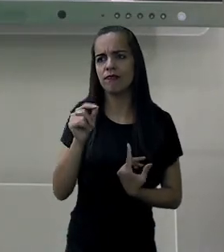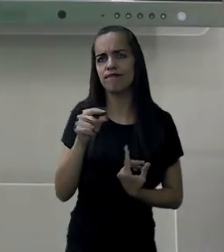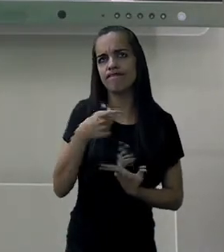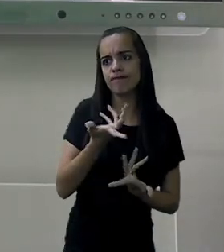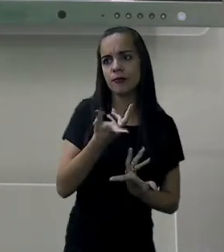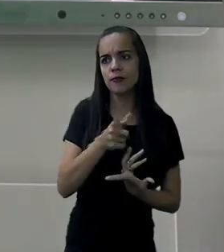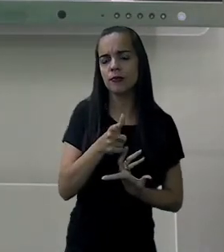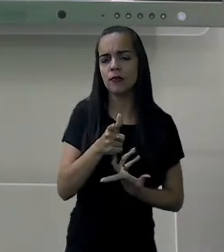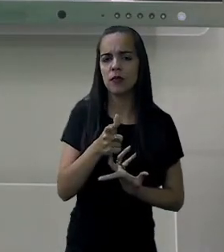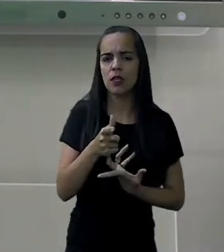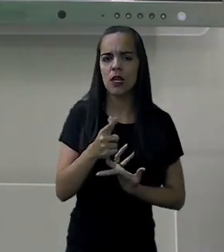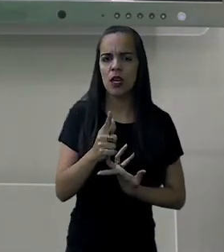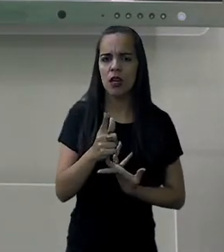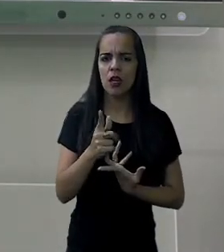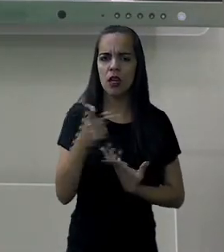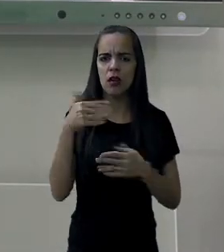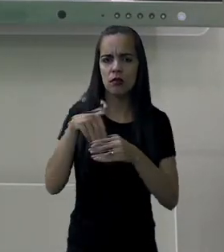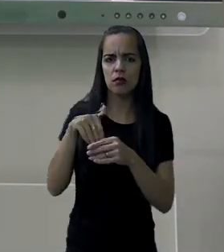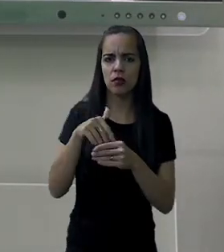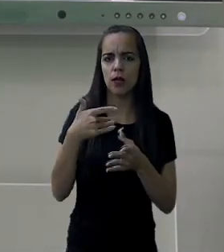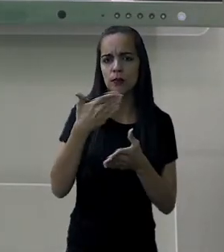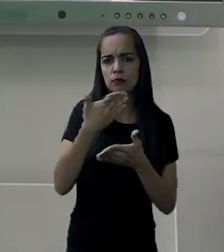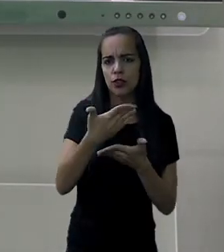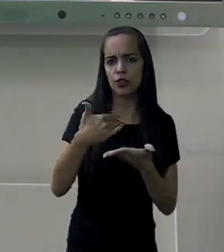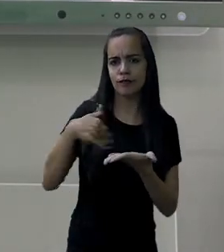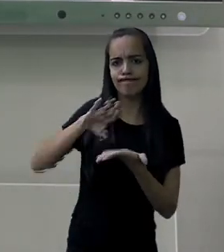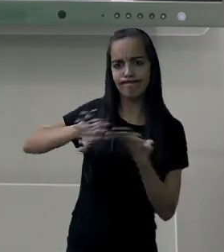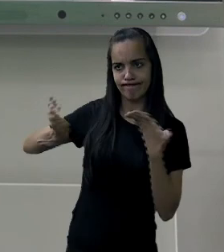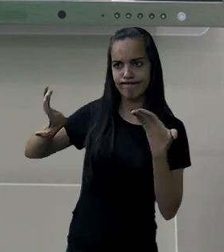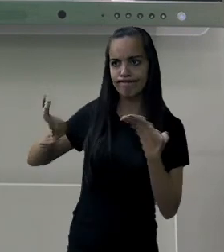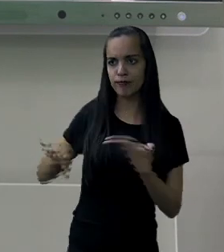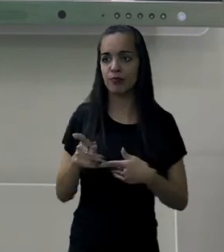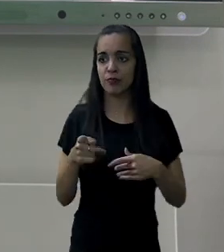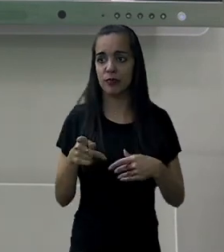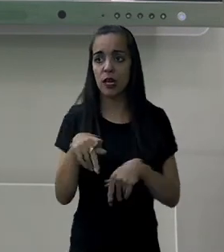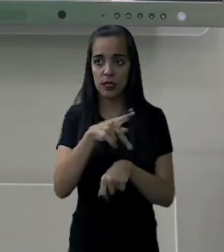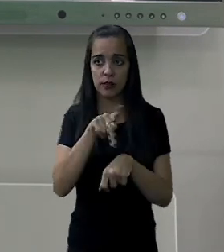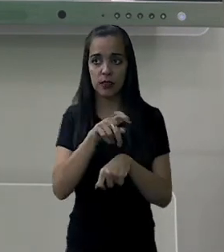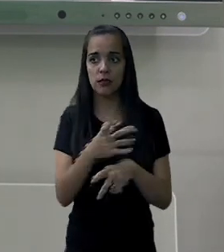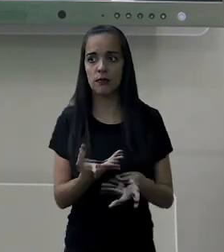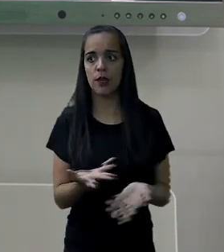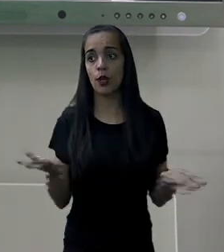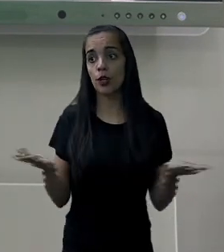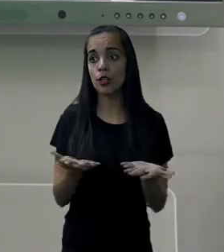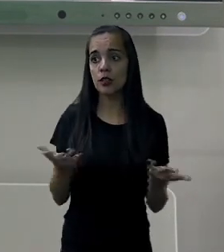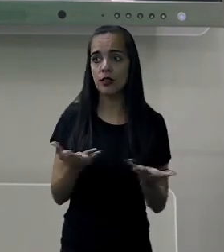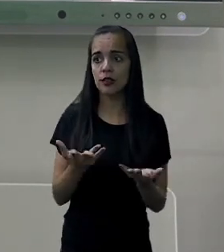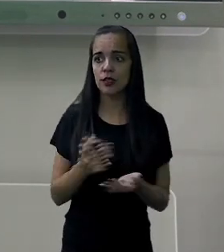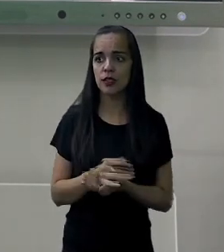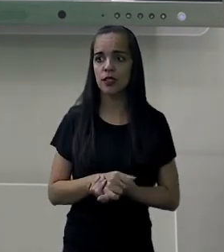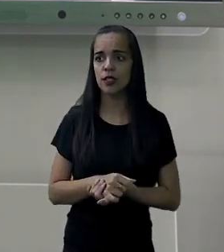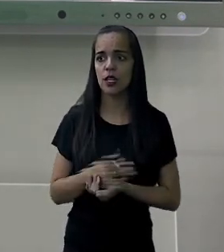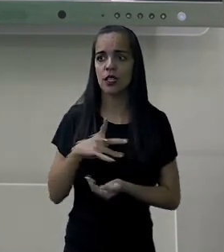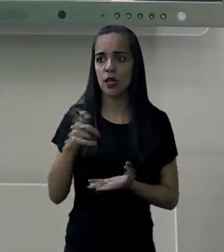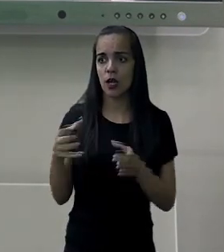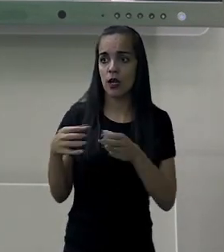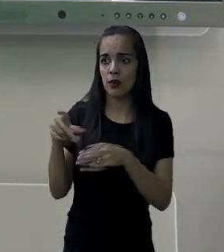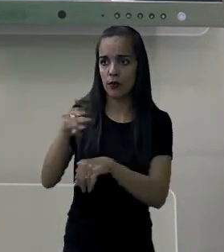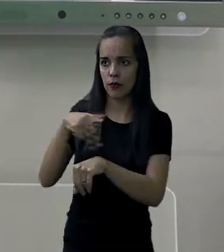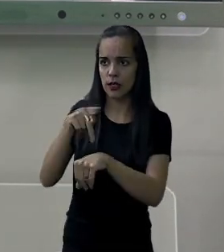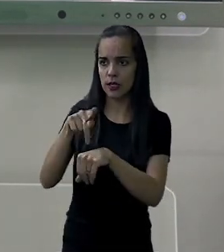da Grã-Bretanha da União Europeia. E hoje, a Grã-Bretanha